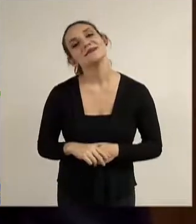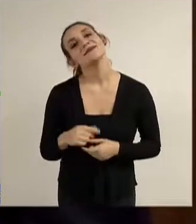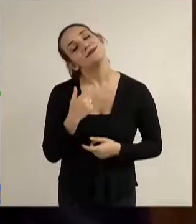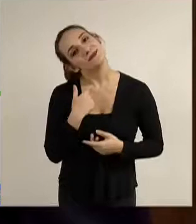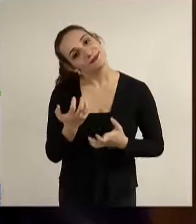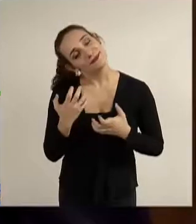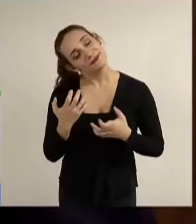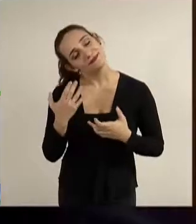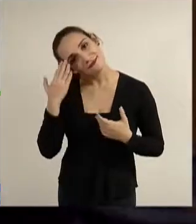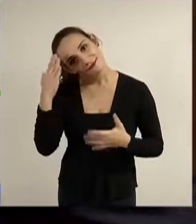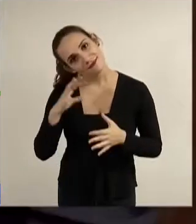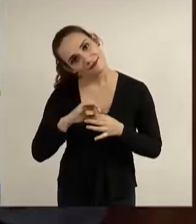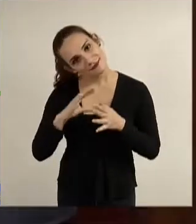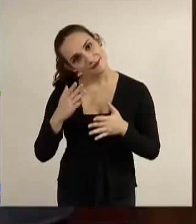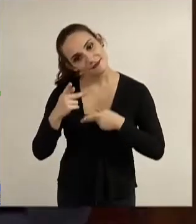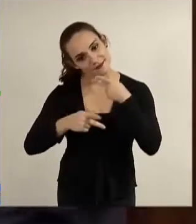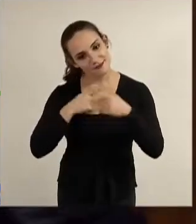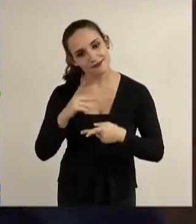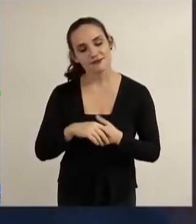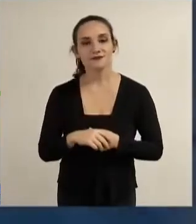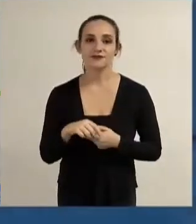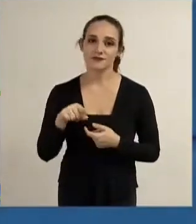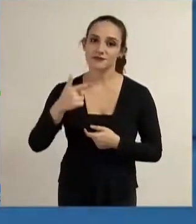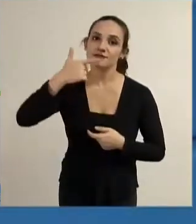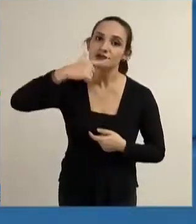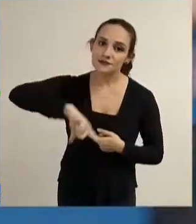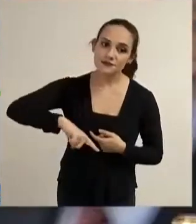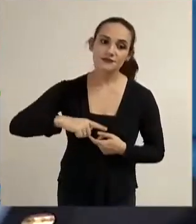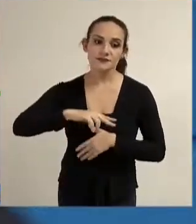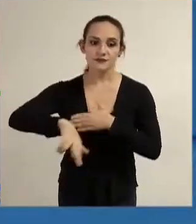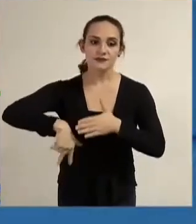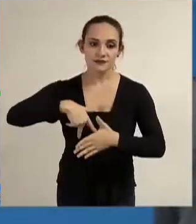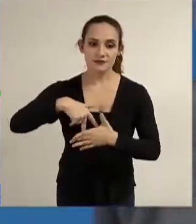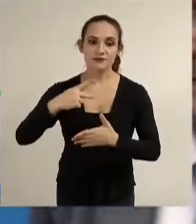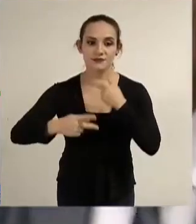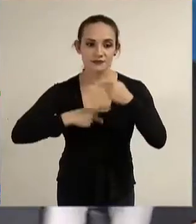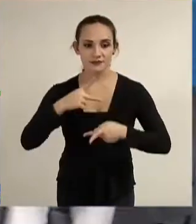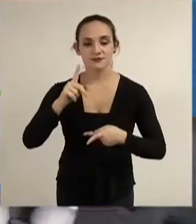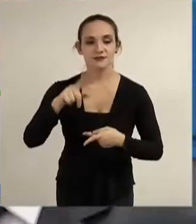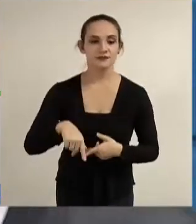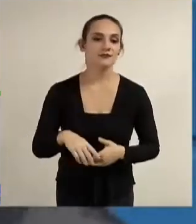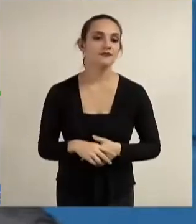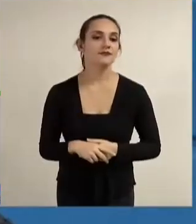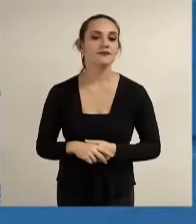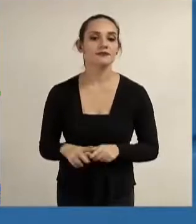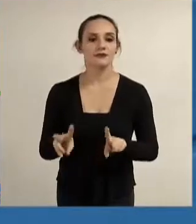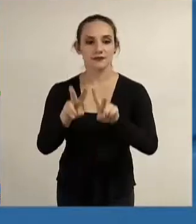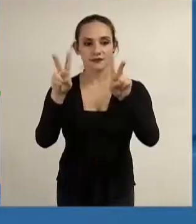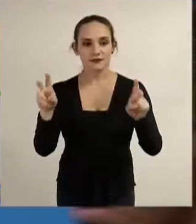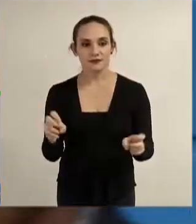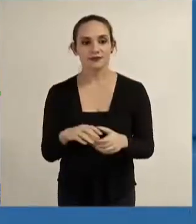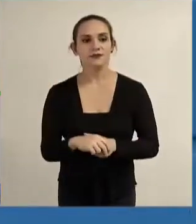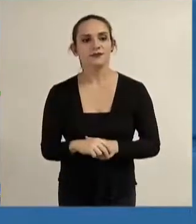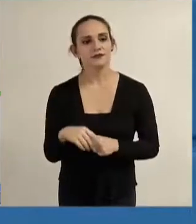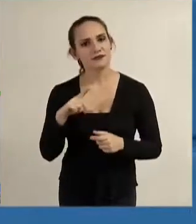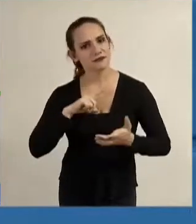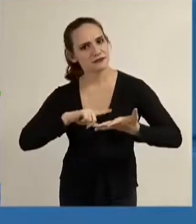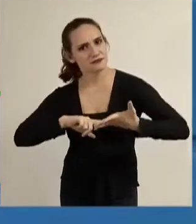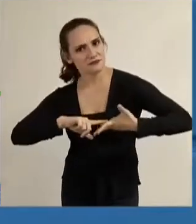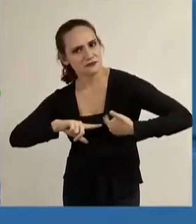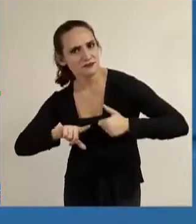agradecer pela concessão do aparte. Vossa Excelência, mais uma vez, volta a essa tribuna para poder trazer esses